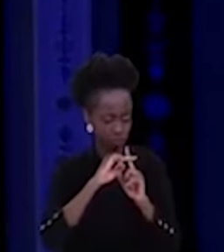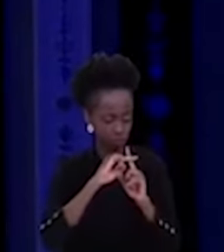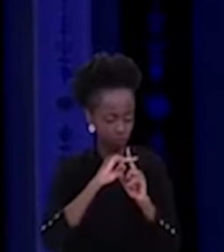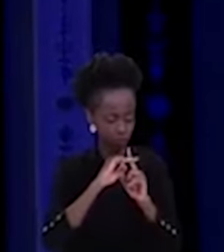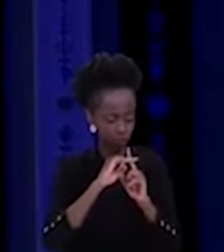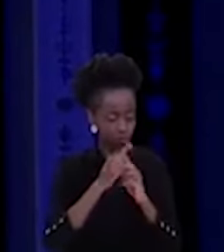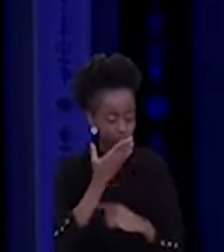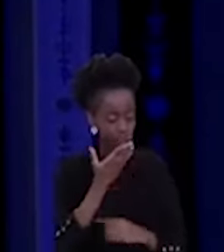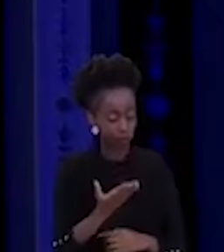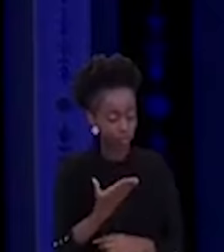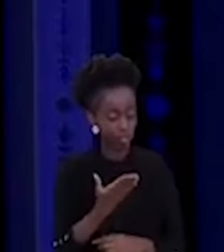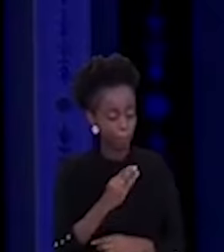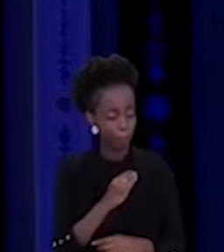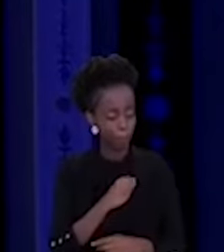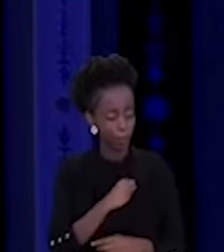Você pecou